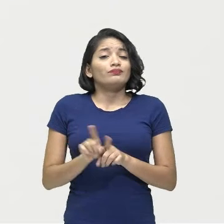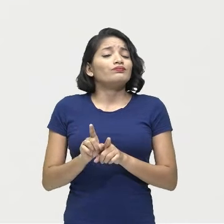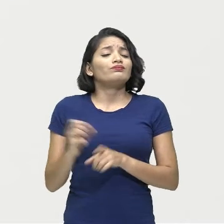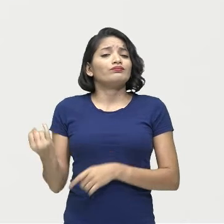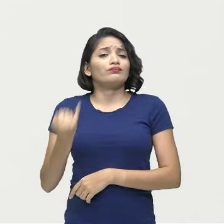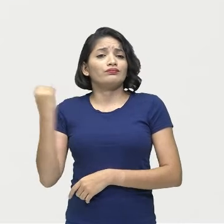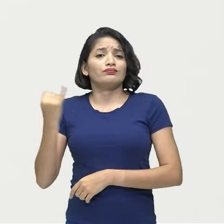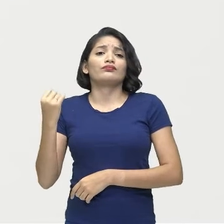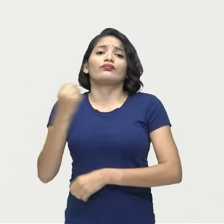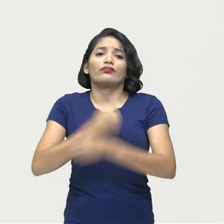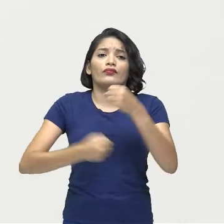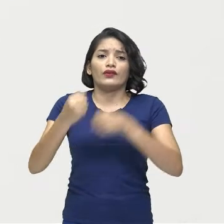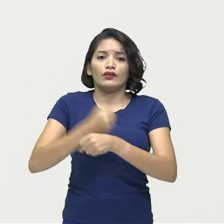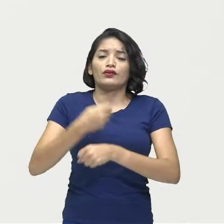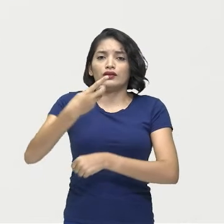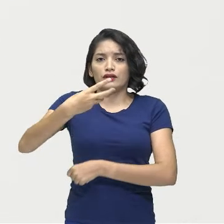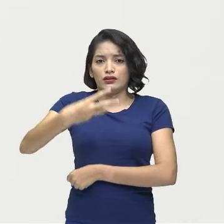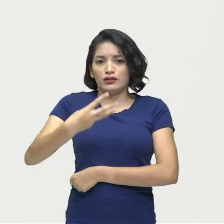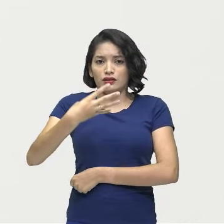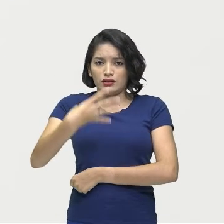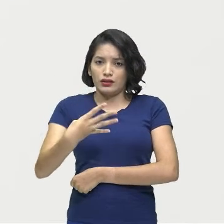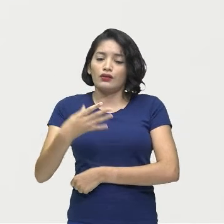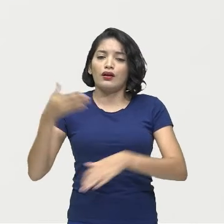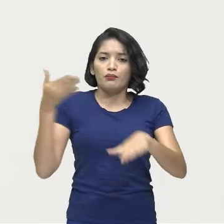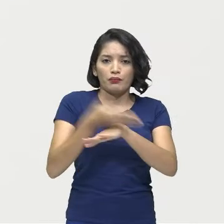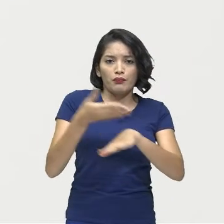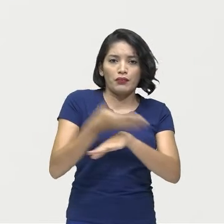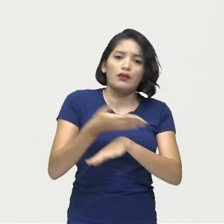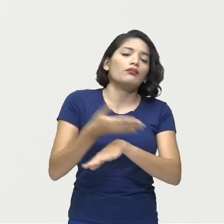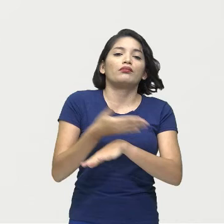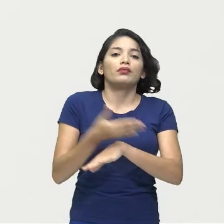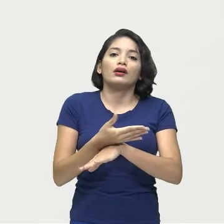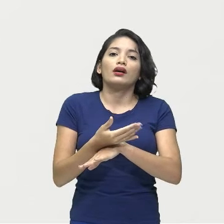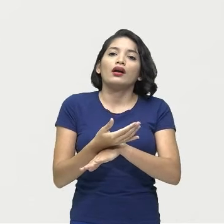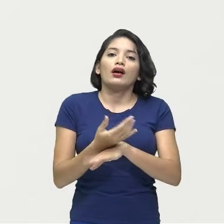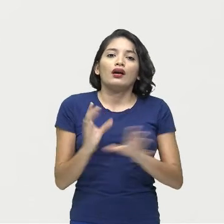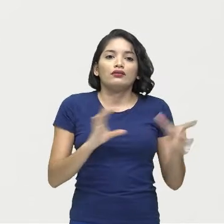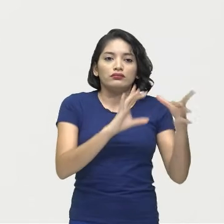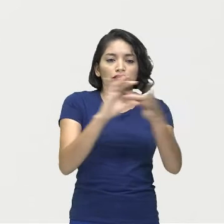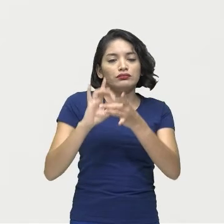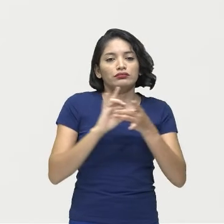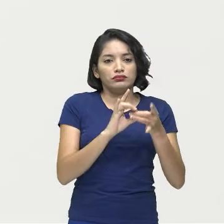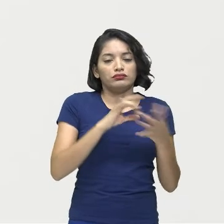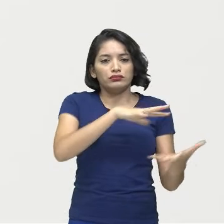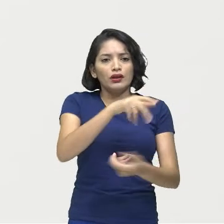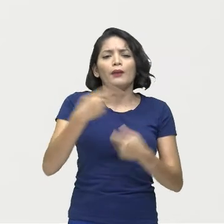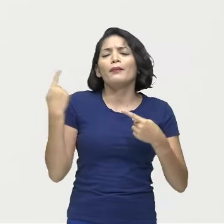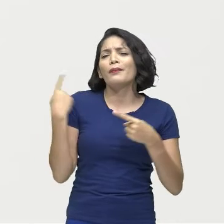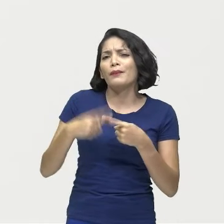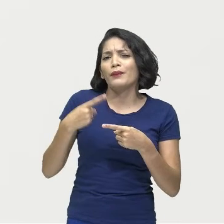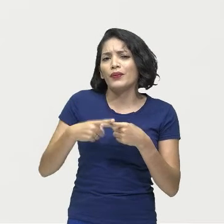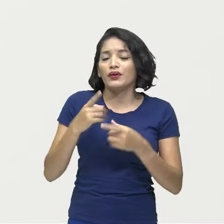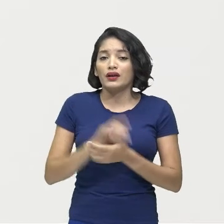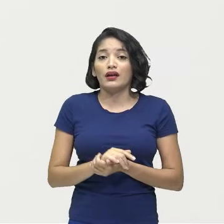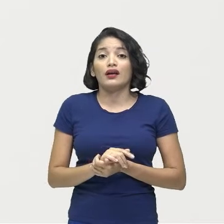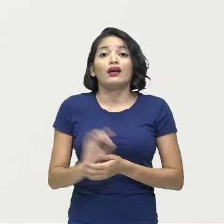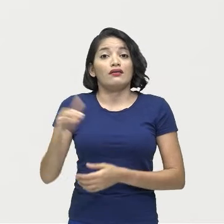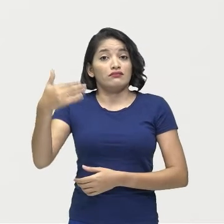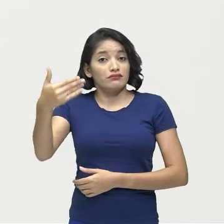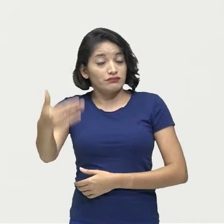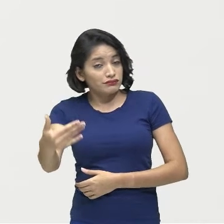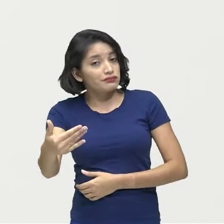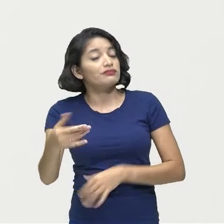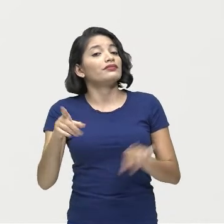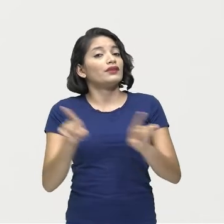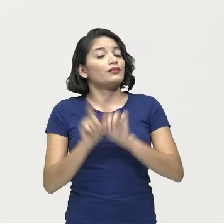ano de 34, que é justamente a entrada da União Soviética na Liga das Nações. Por que isso? Porque mais para frente nós vamos